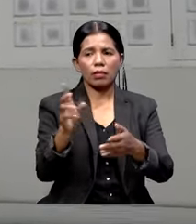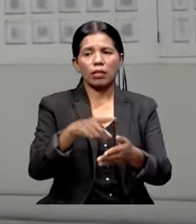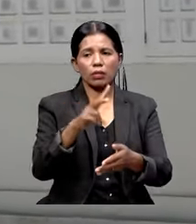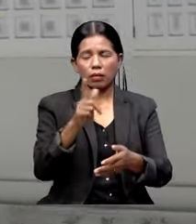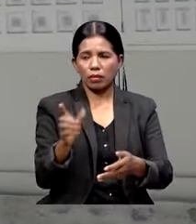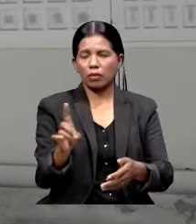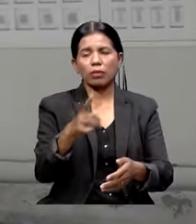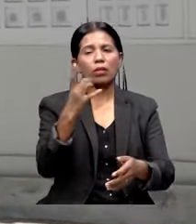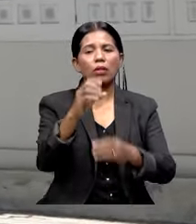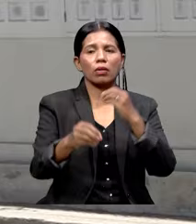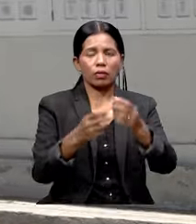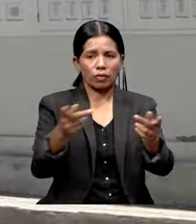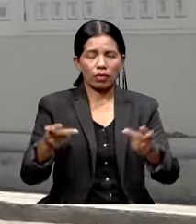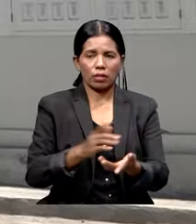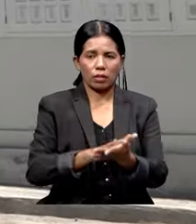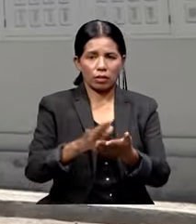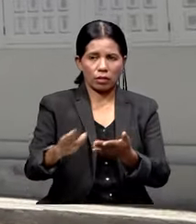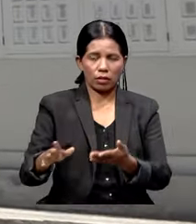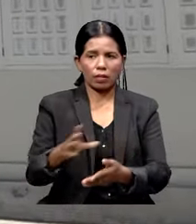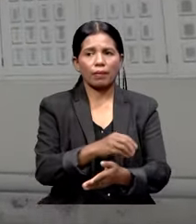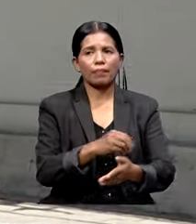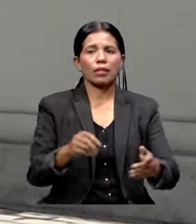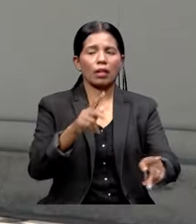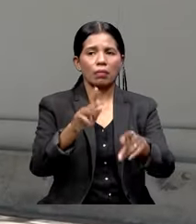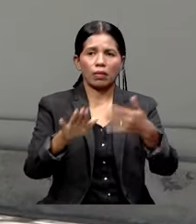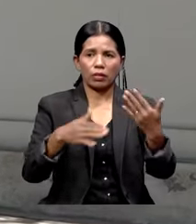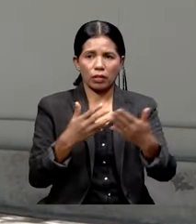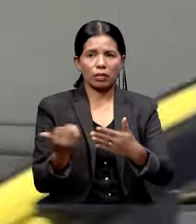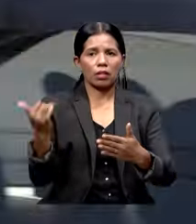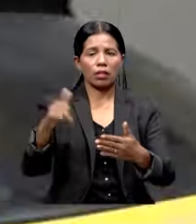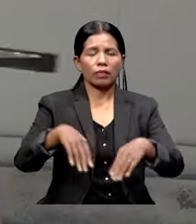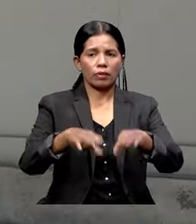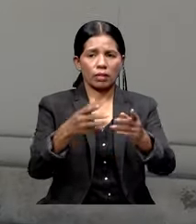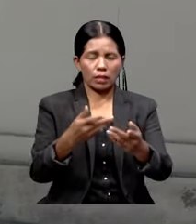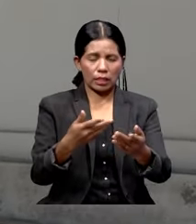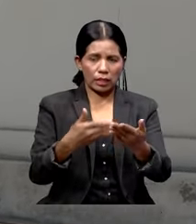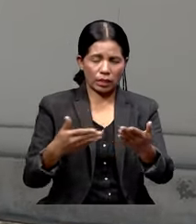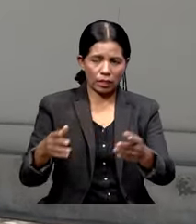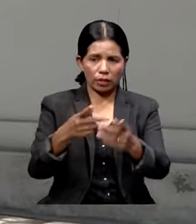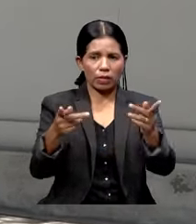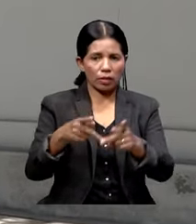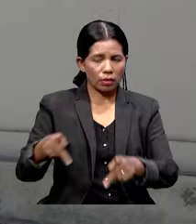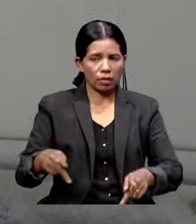recintolo com a higiene na ordem pública bando cidadão sira afansa san em espaço público